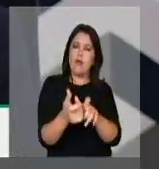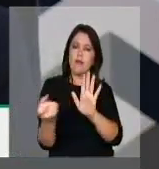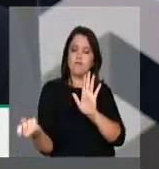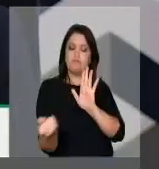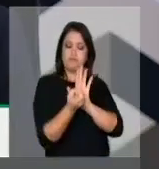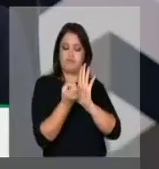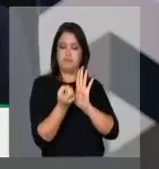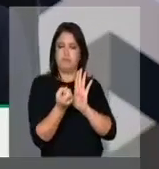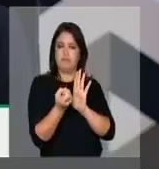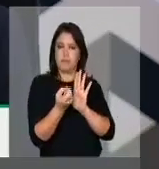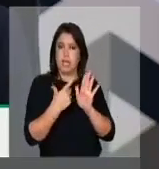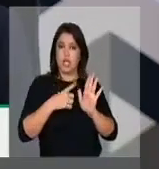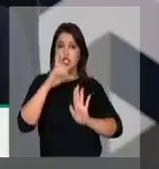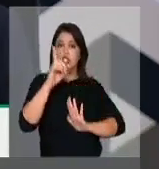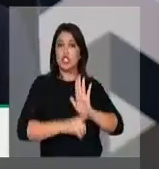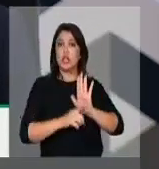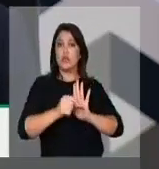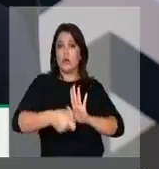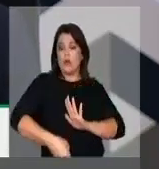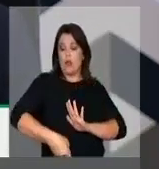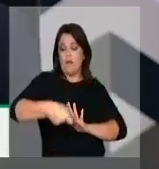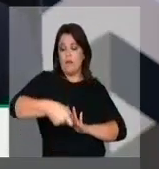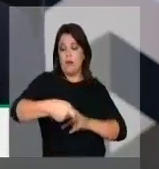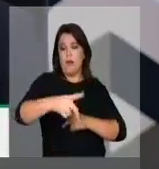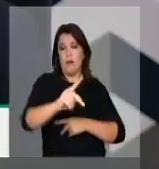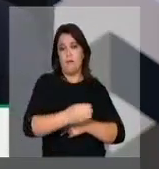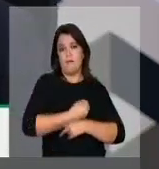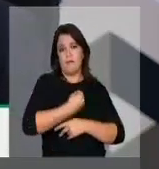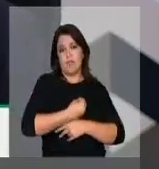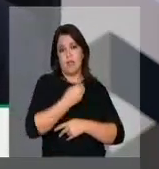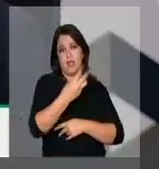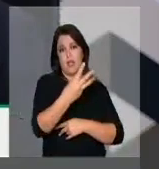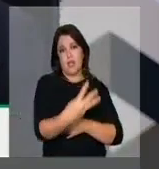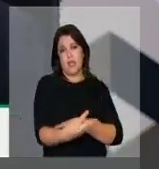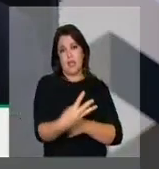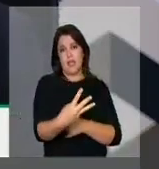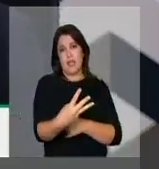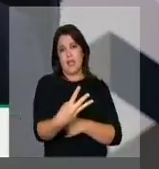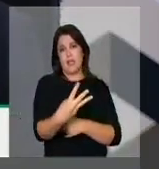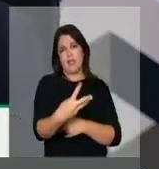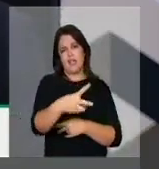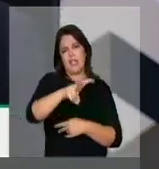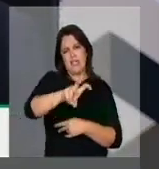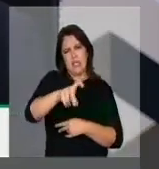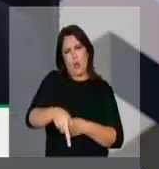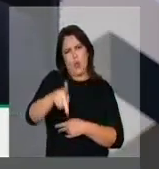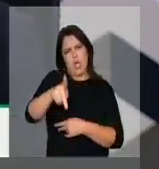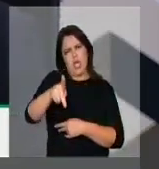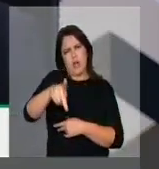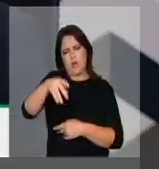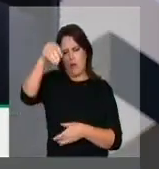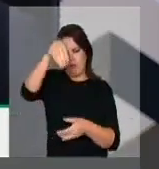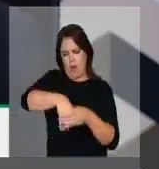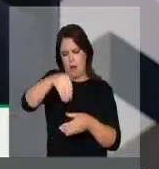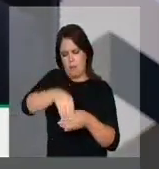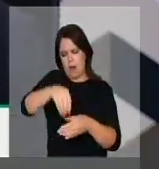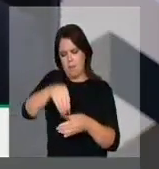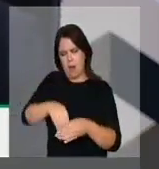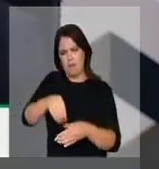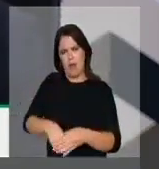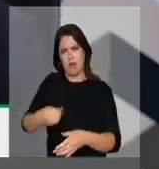concentração, ele tinha um direito de levar a sua vida em uma mala de 35 quilos, 32, 35